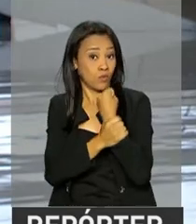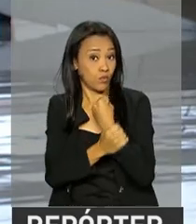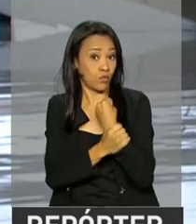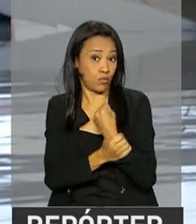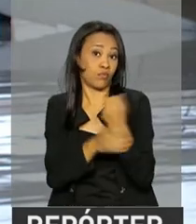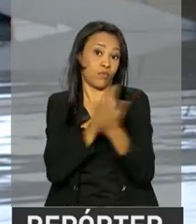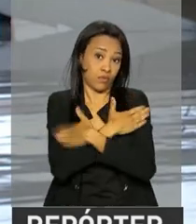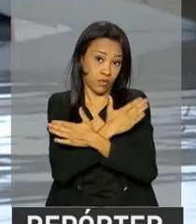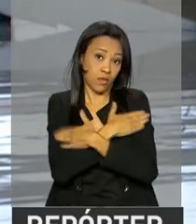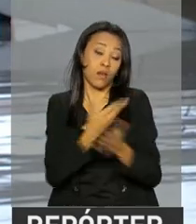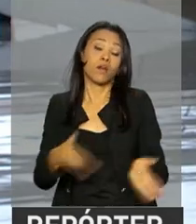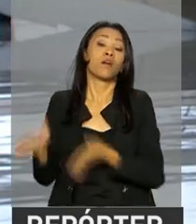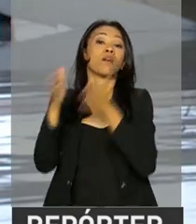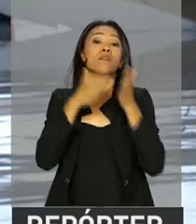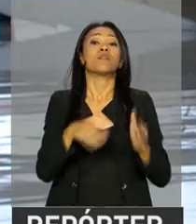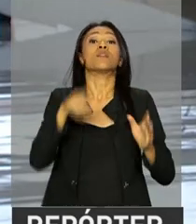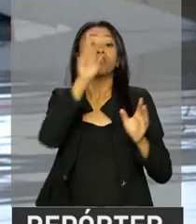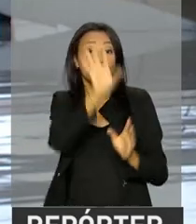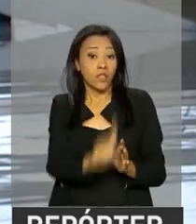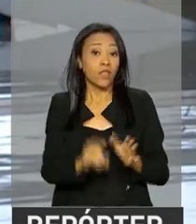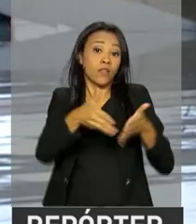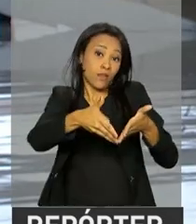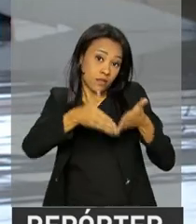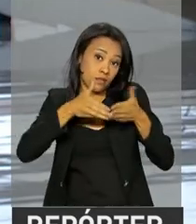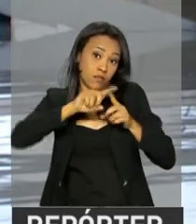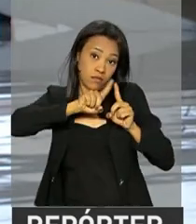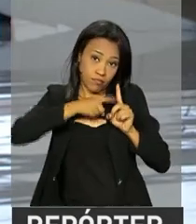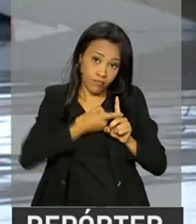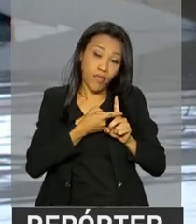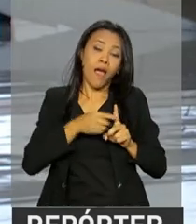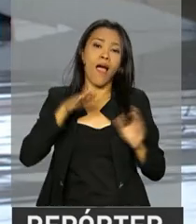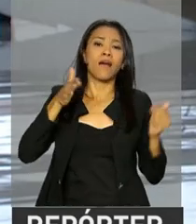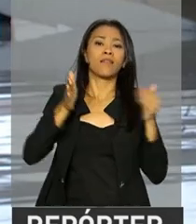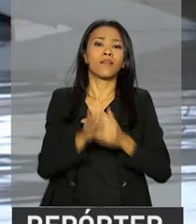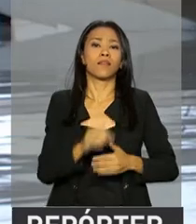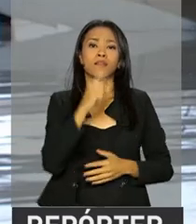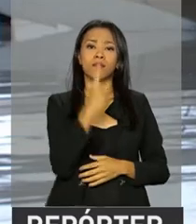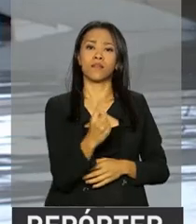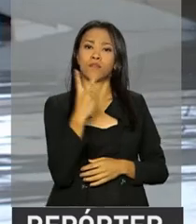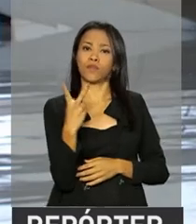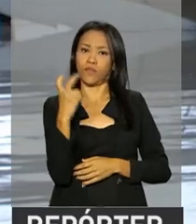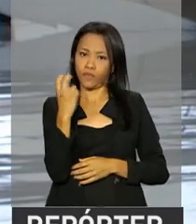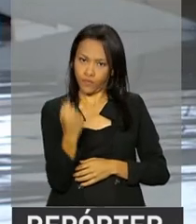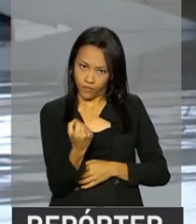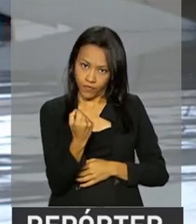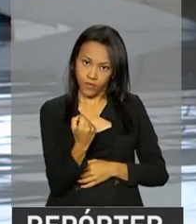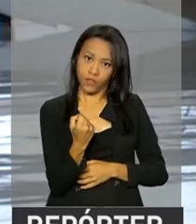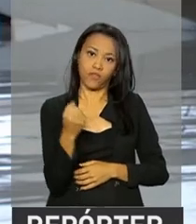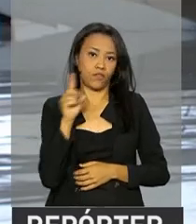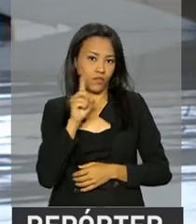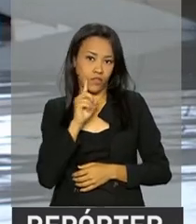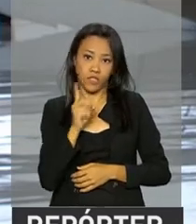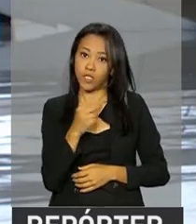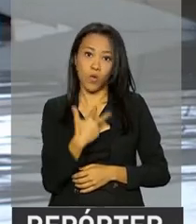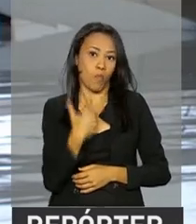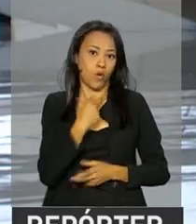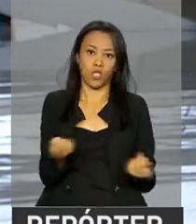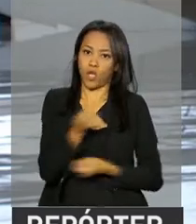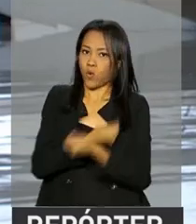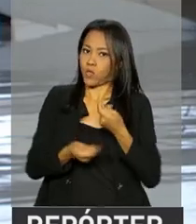exemplo também direito à licença maternidade de até 120 dias esses pontos eles não podem ser